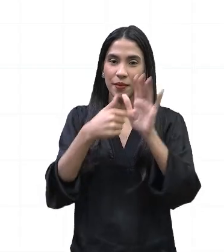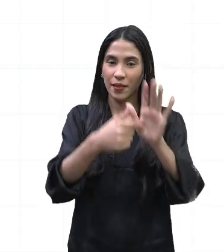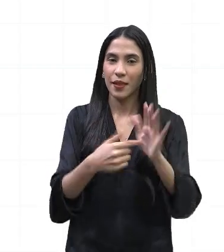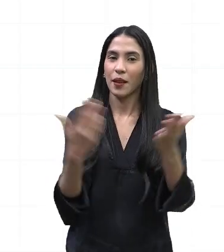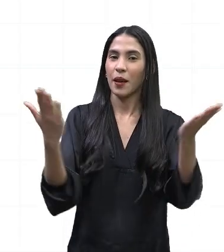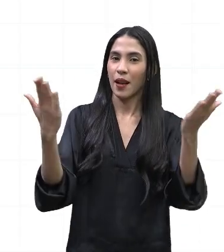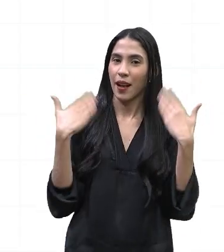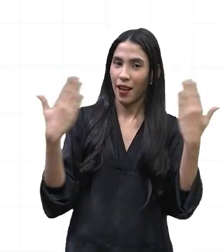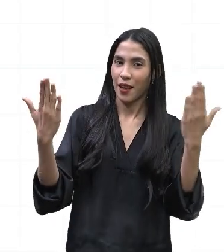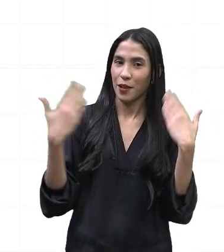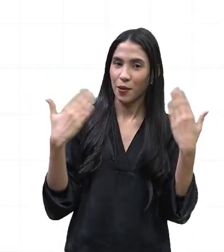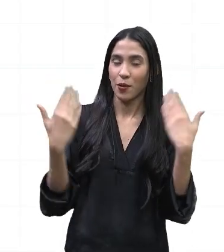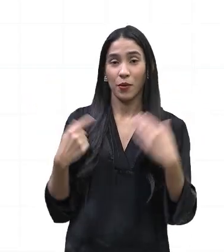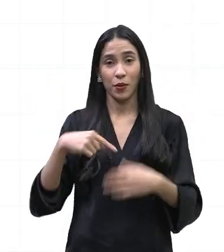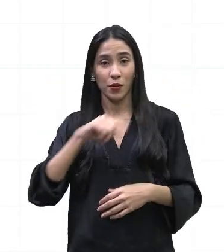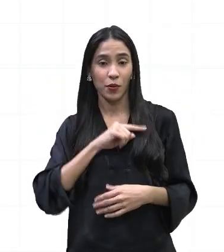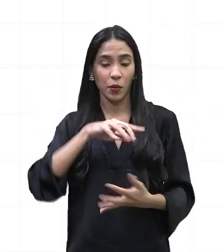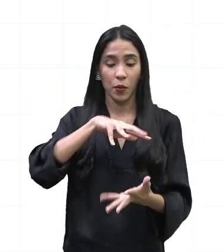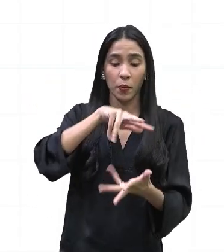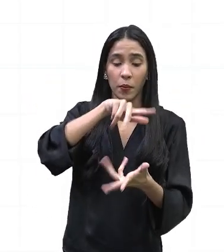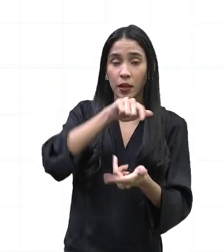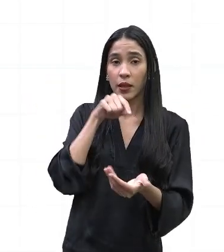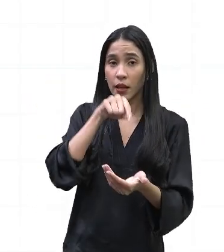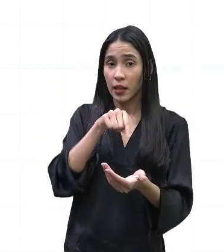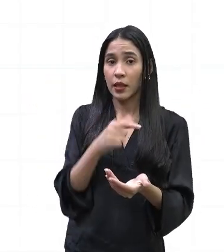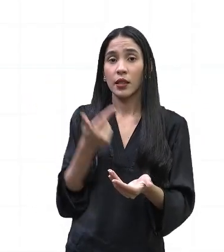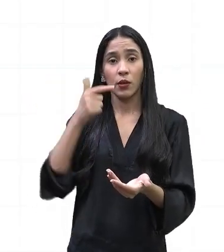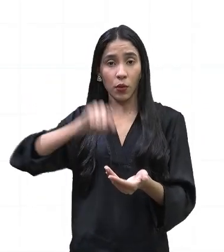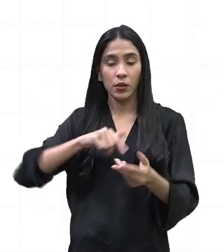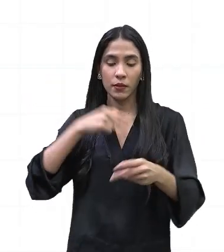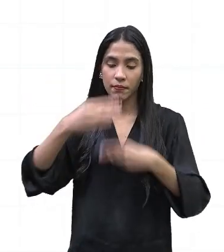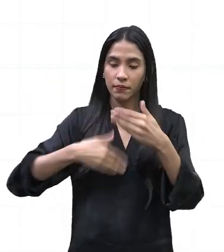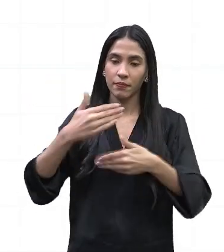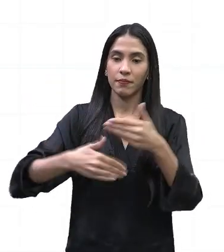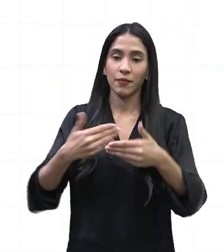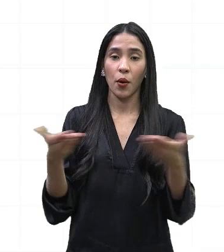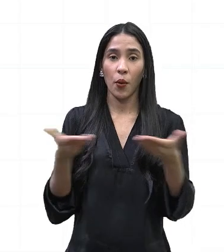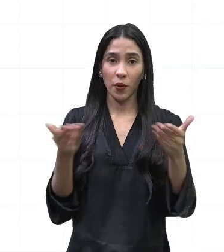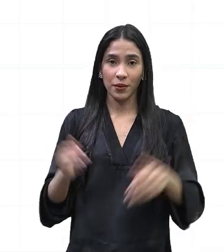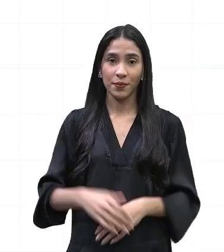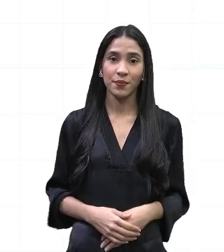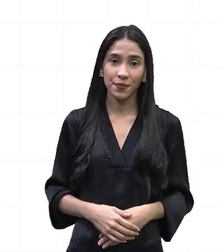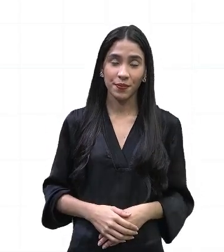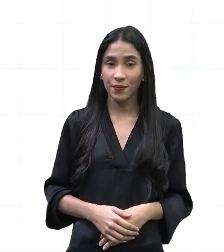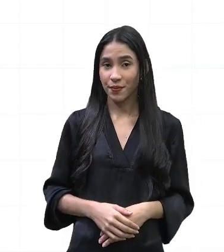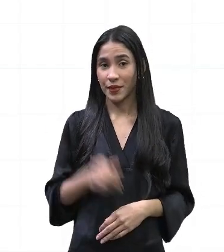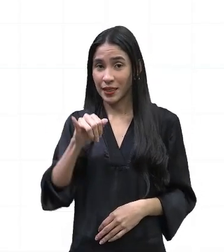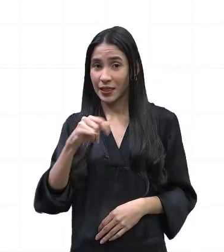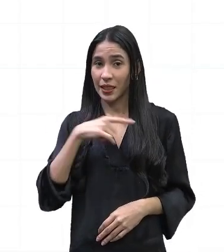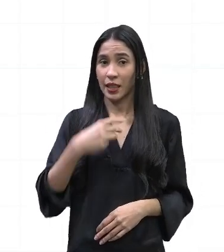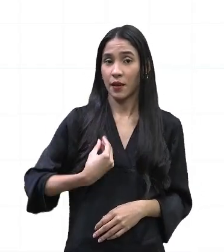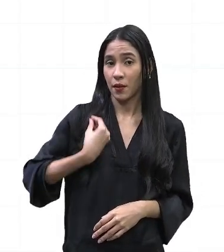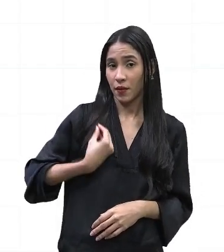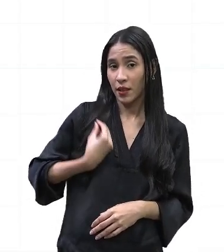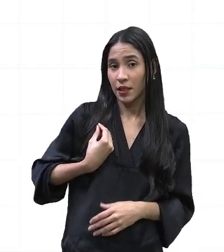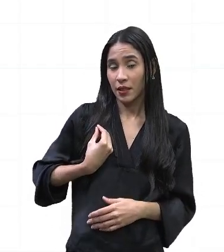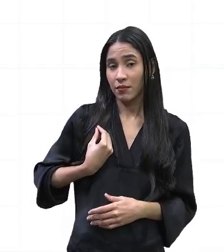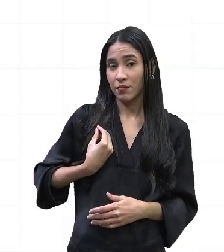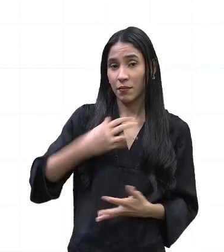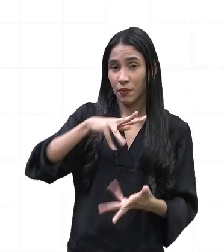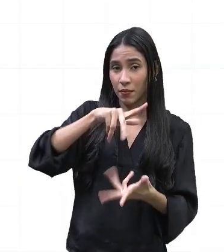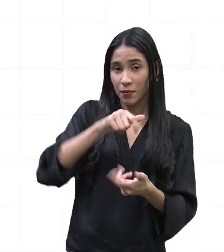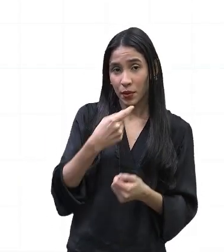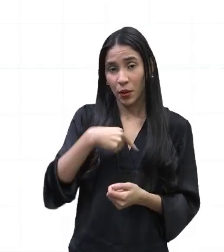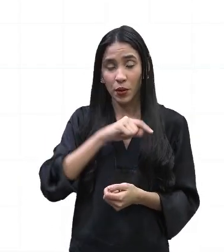esse calor para que o nosso planeta tenha o funcionamento que possui hoje, tá? Então, se existe vida no nosso planeta, a gente